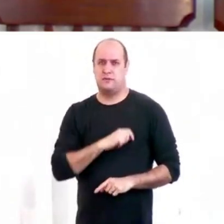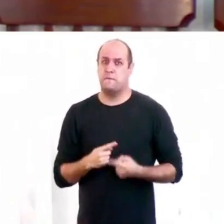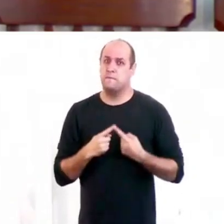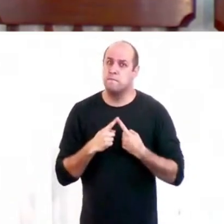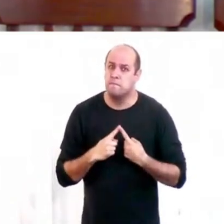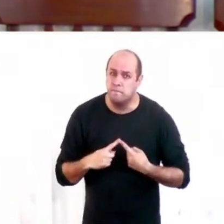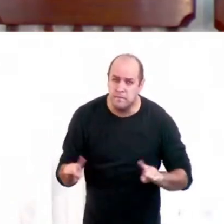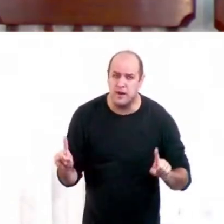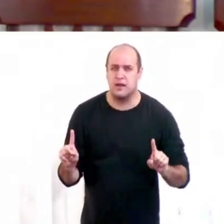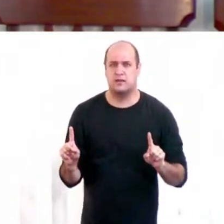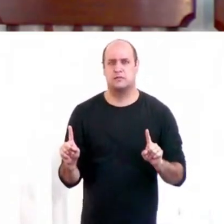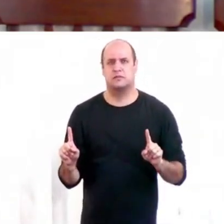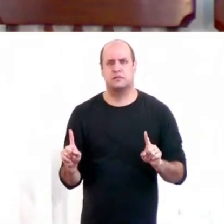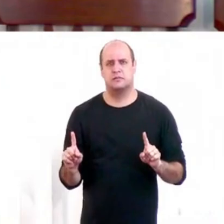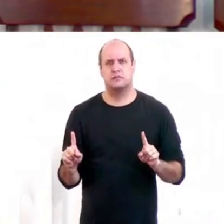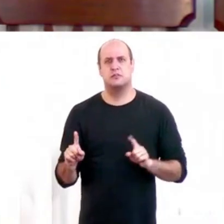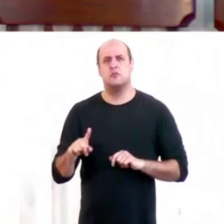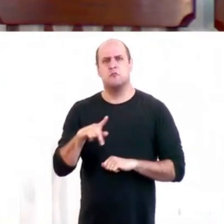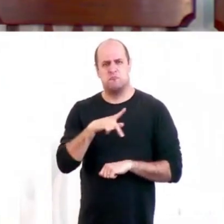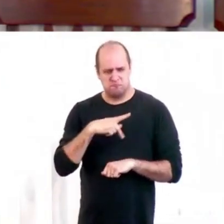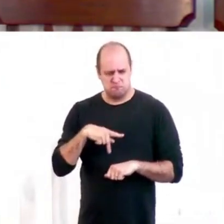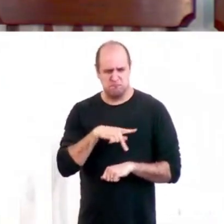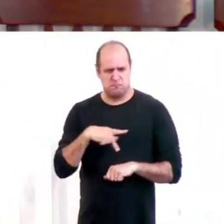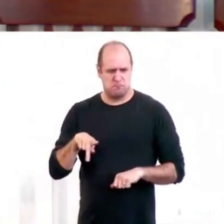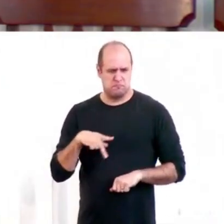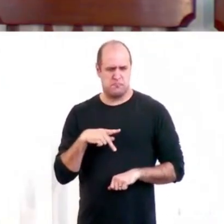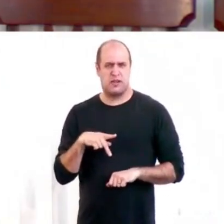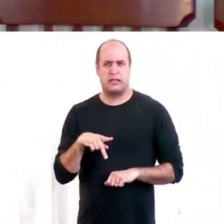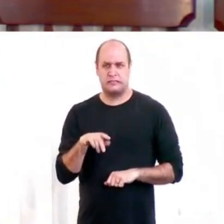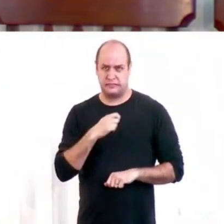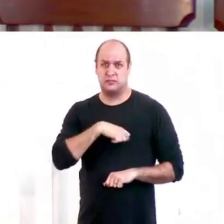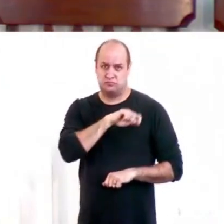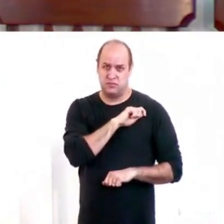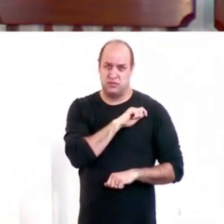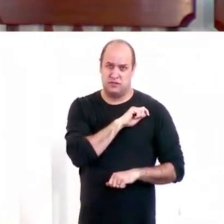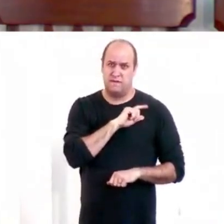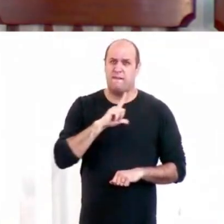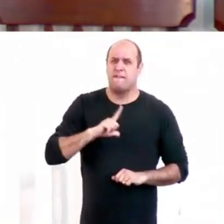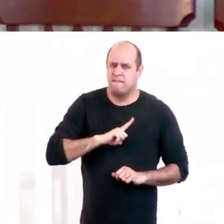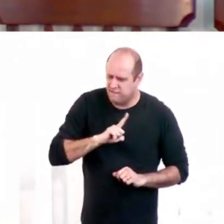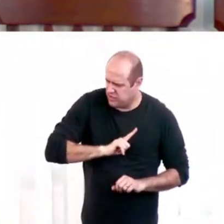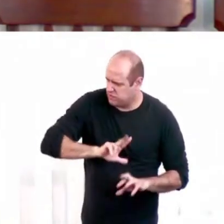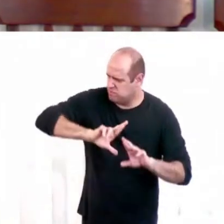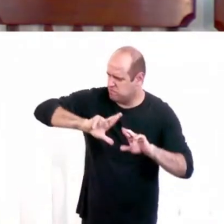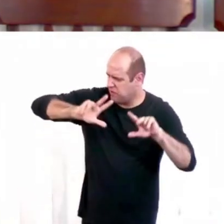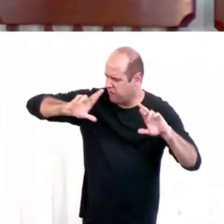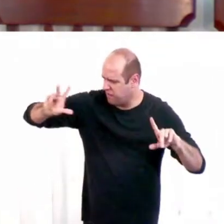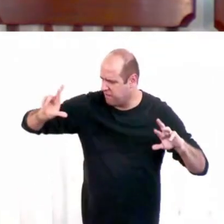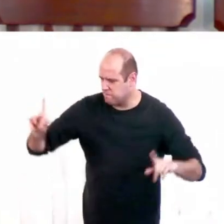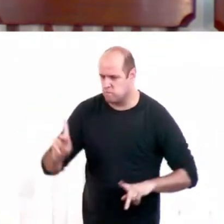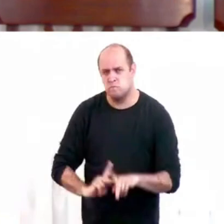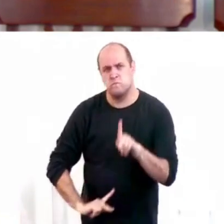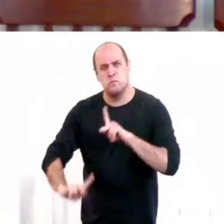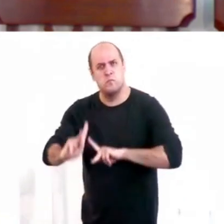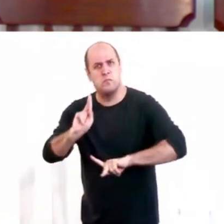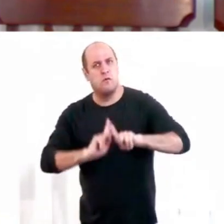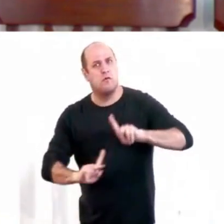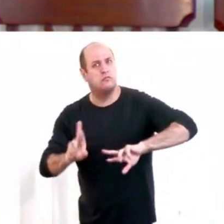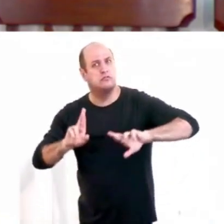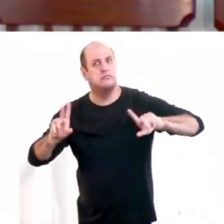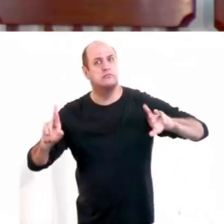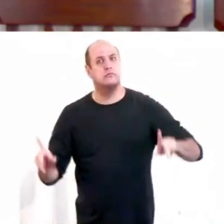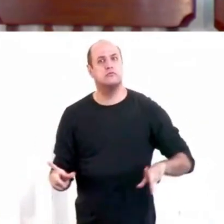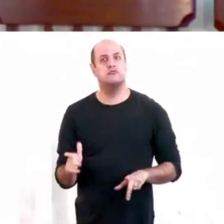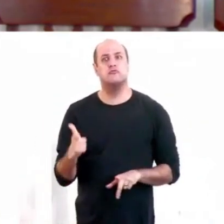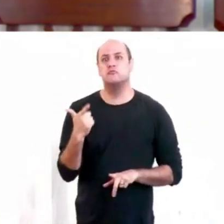enquanto estamos num país como a Espanha, tem países e etnias e povos que não têm